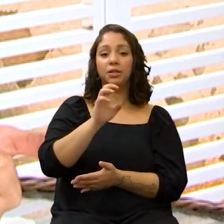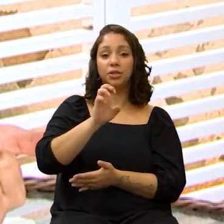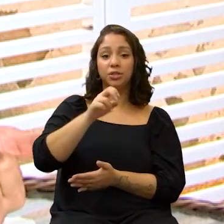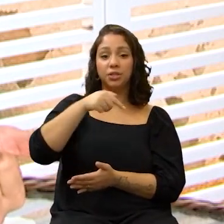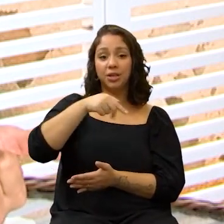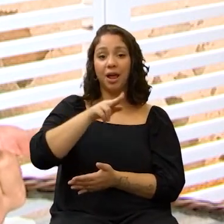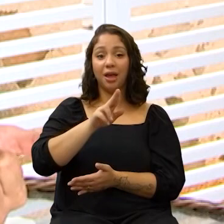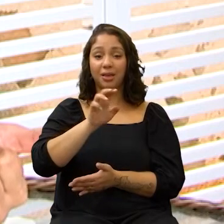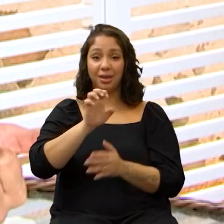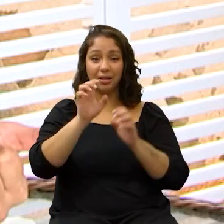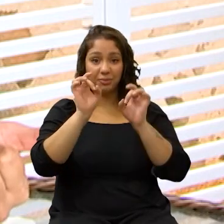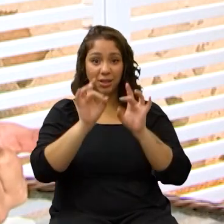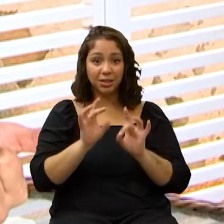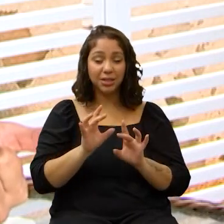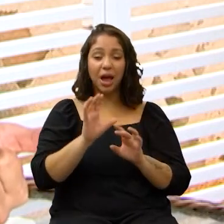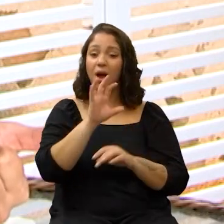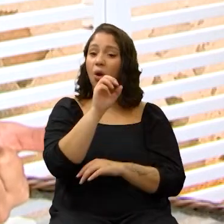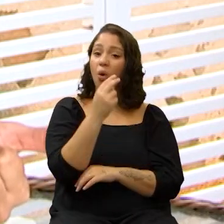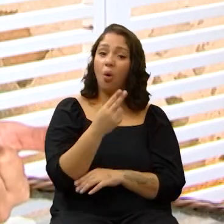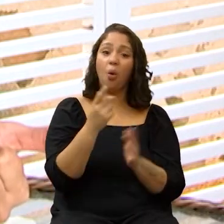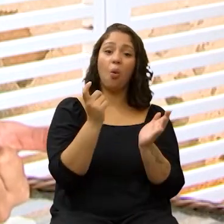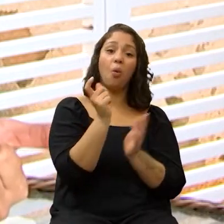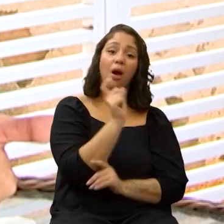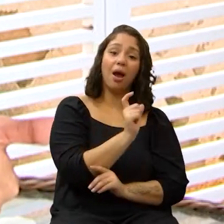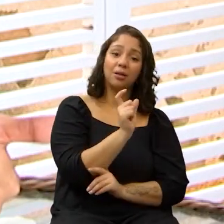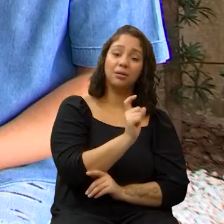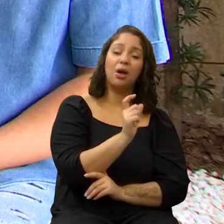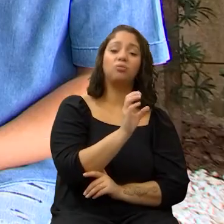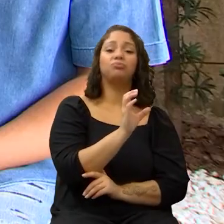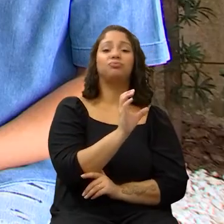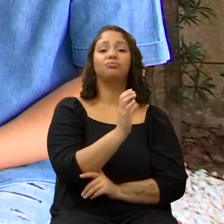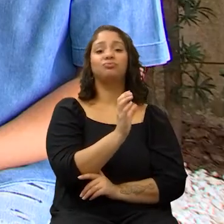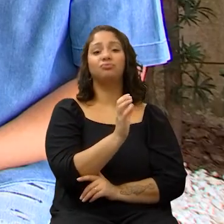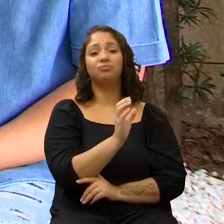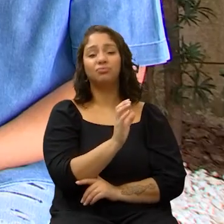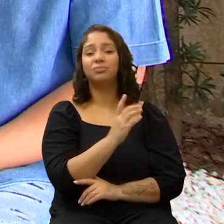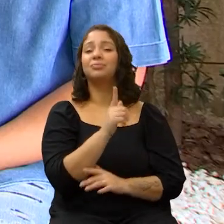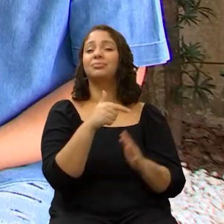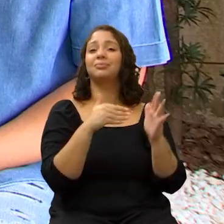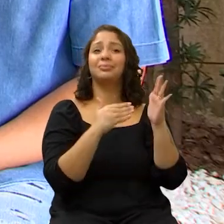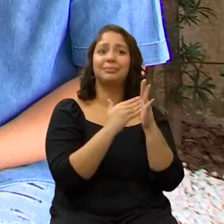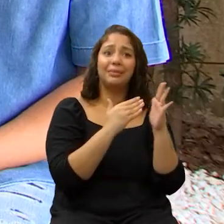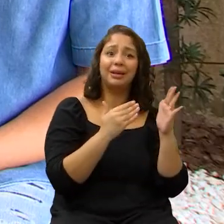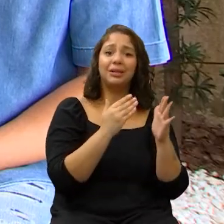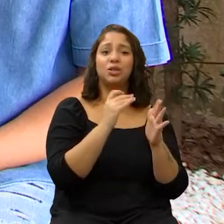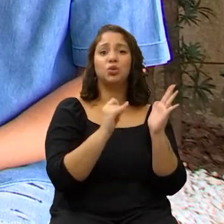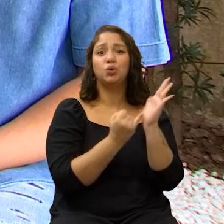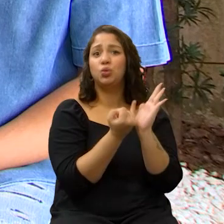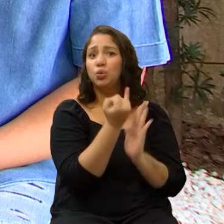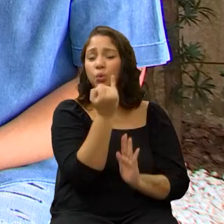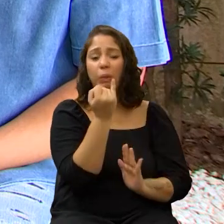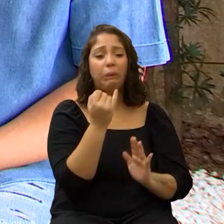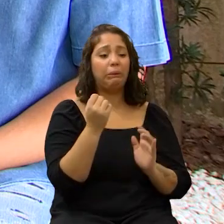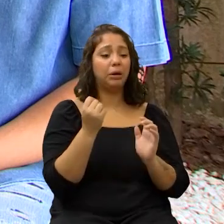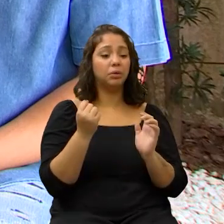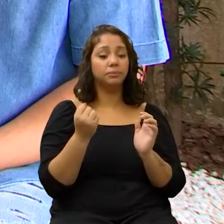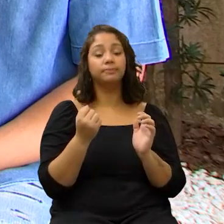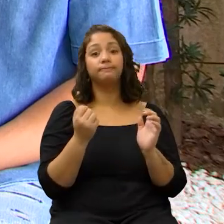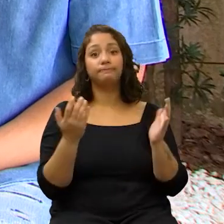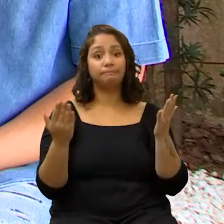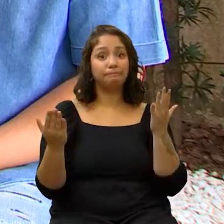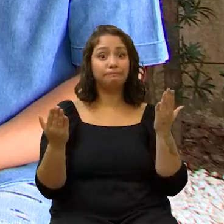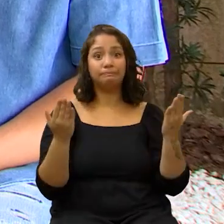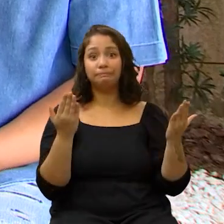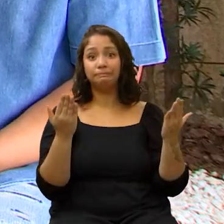o cartão de crédito estoura, ela paga o valor mínimo da fatura. E aí ela vai entrando numa ciranda financeira. E olha o paradoxo da